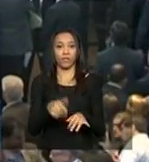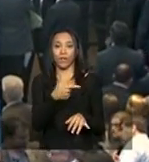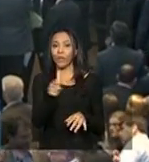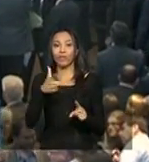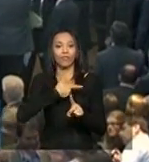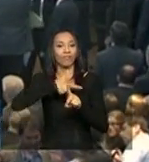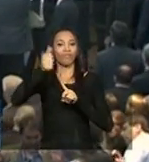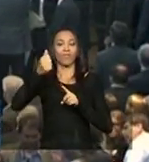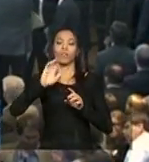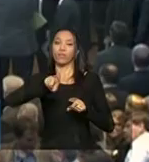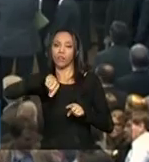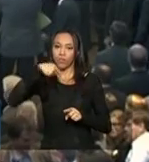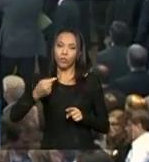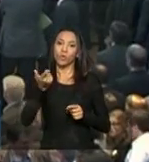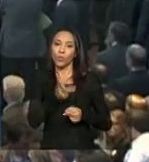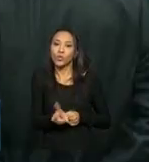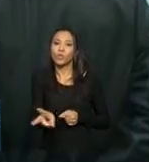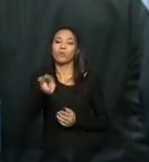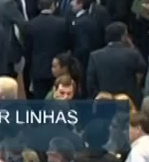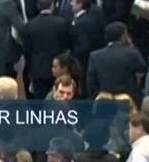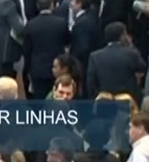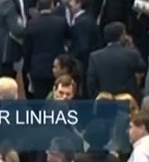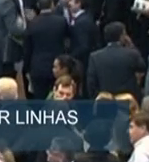seguida, darei início ao leilão do lote D.